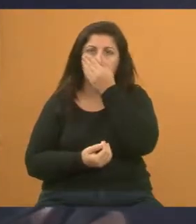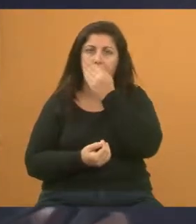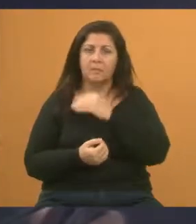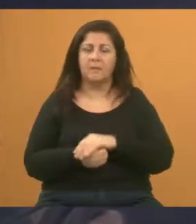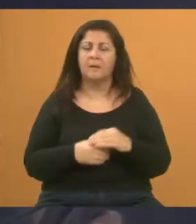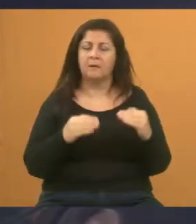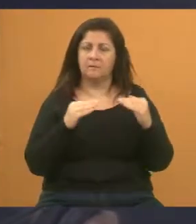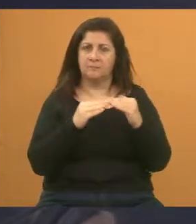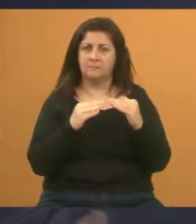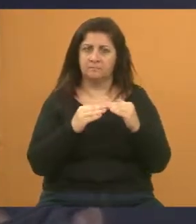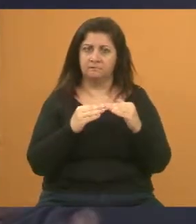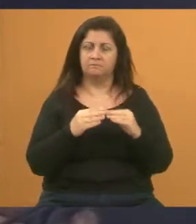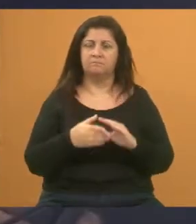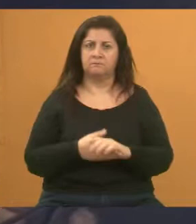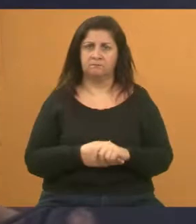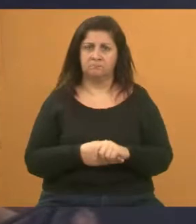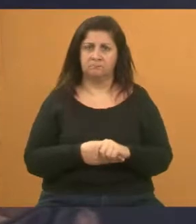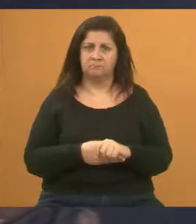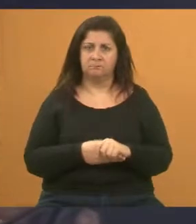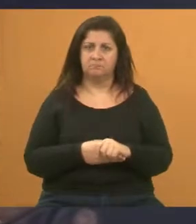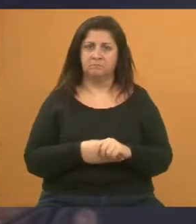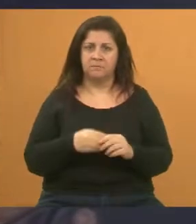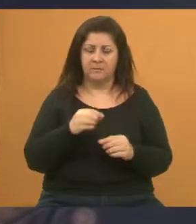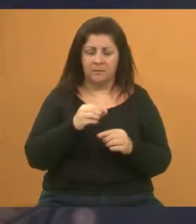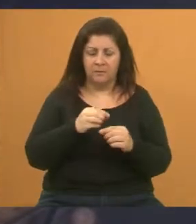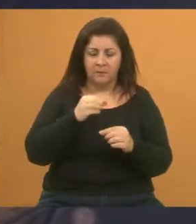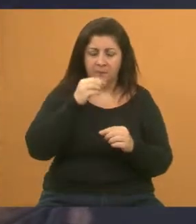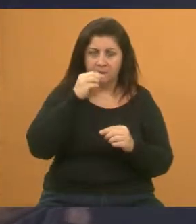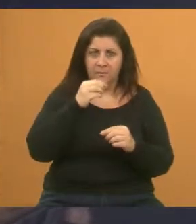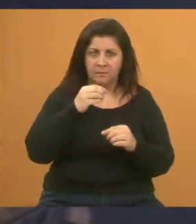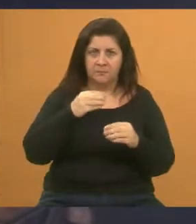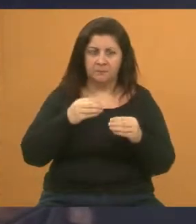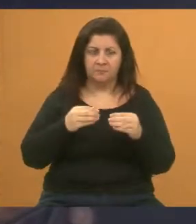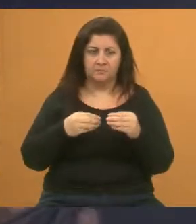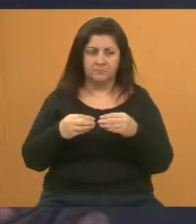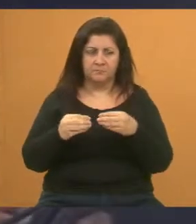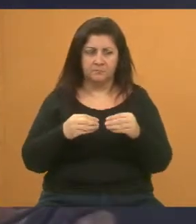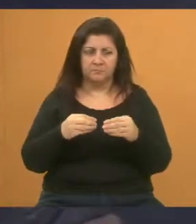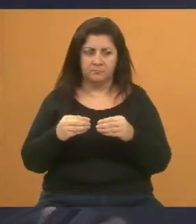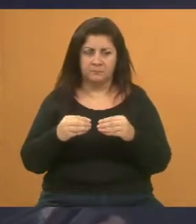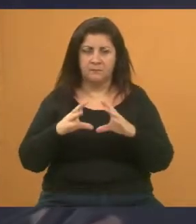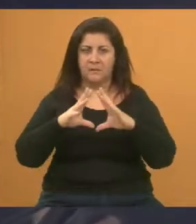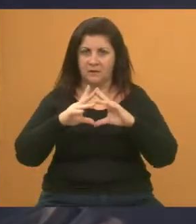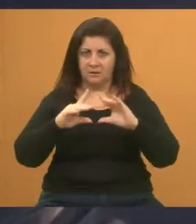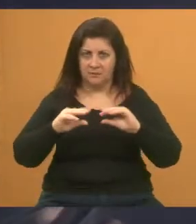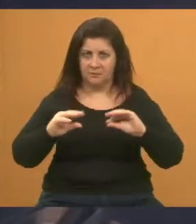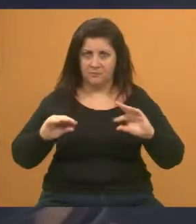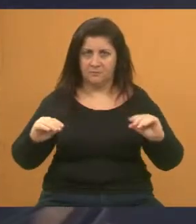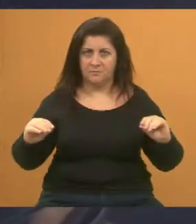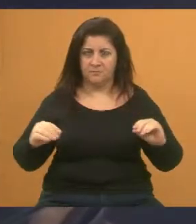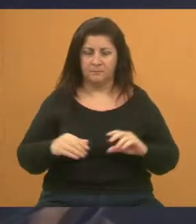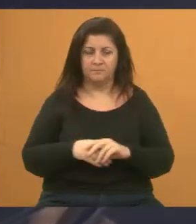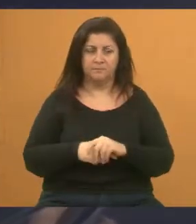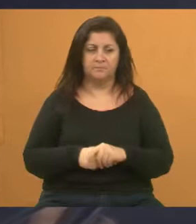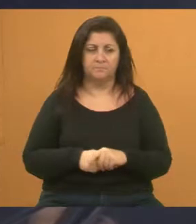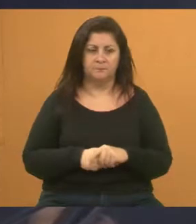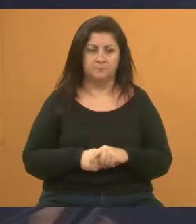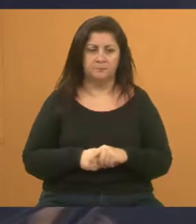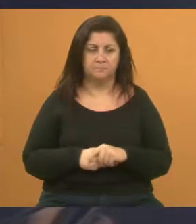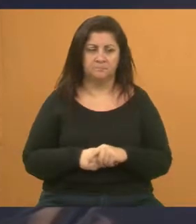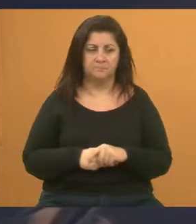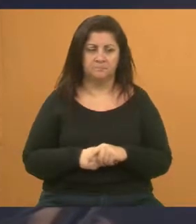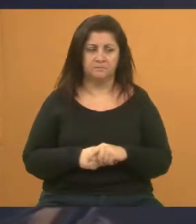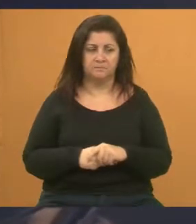somos favoráveis a esse canudinho de plástico que seja biodegradável aí, para a